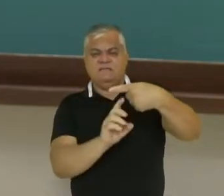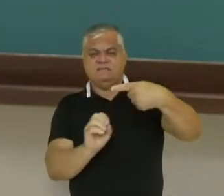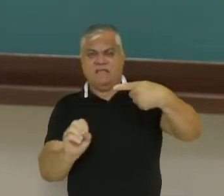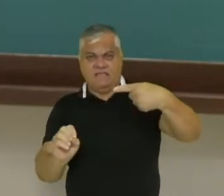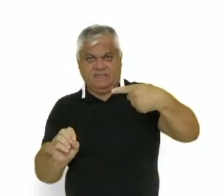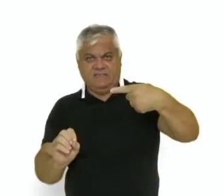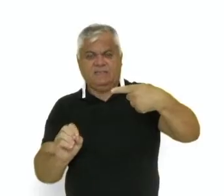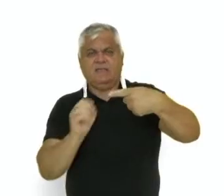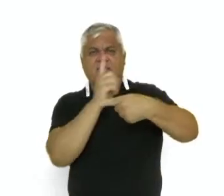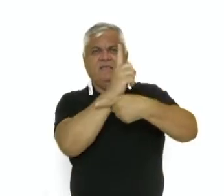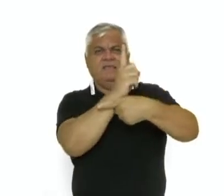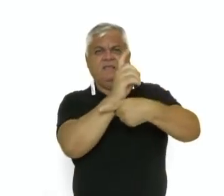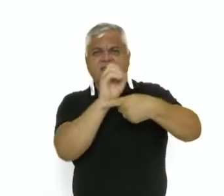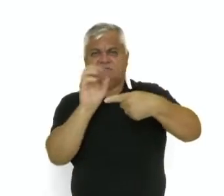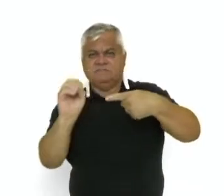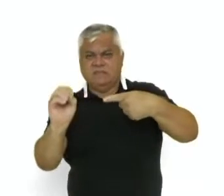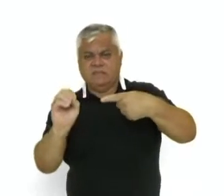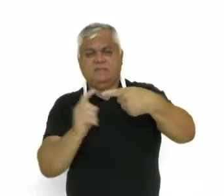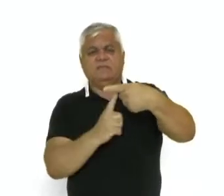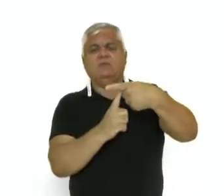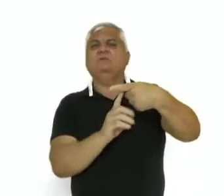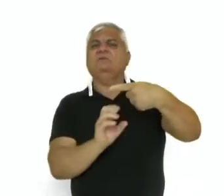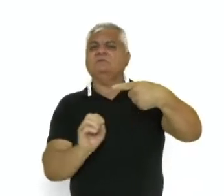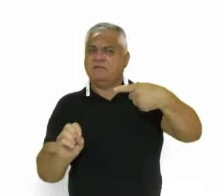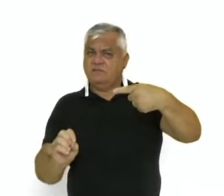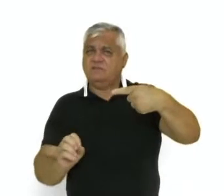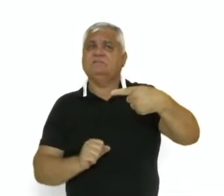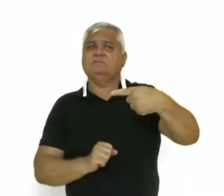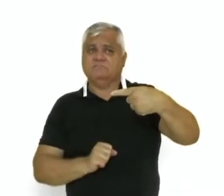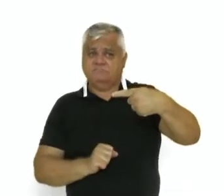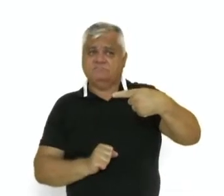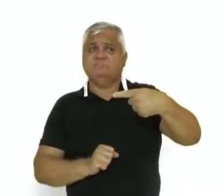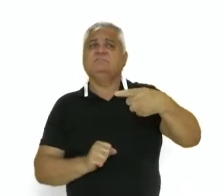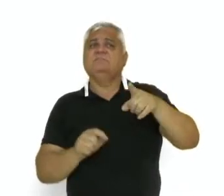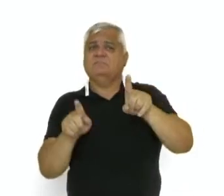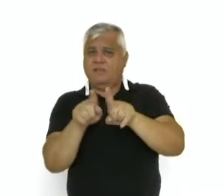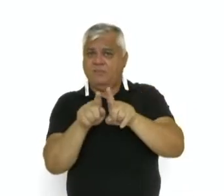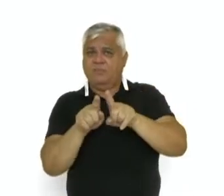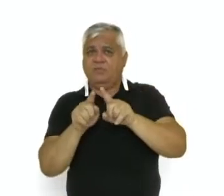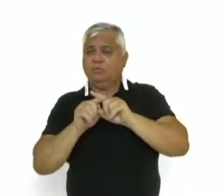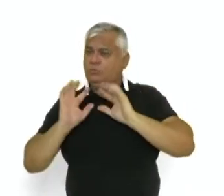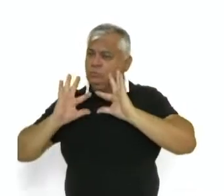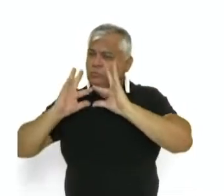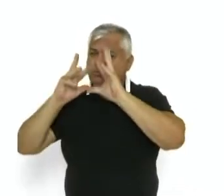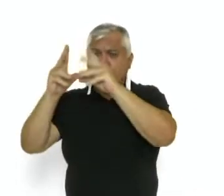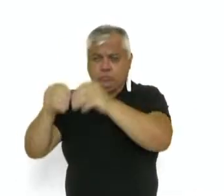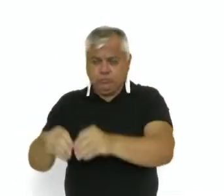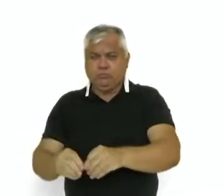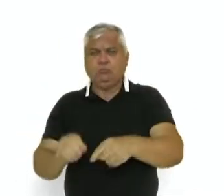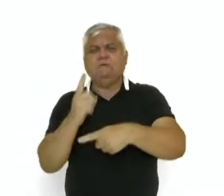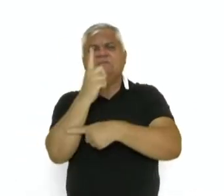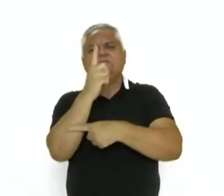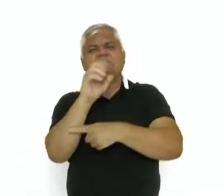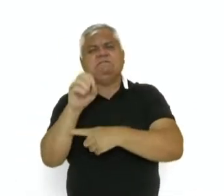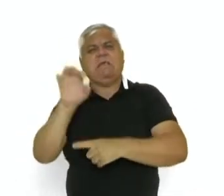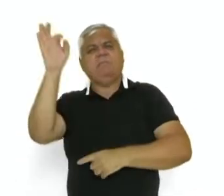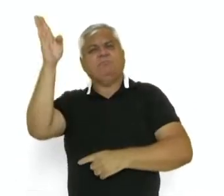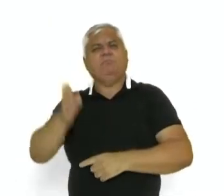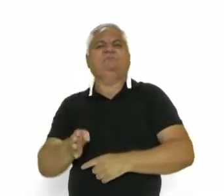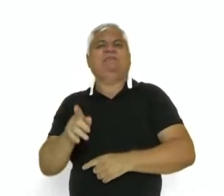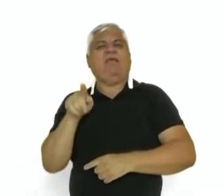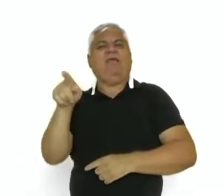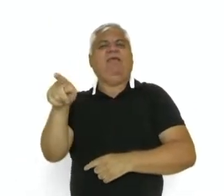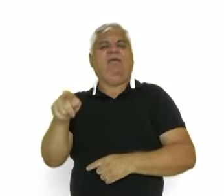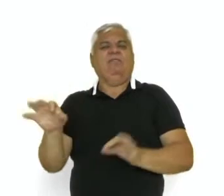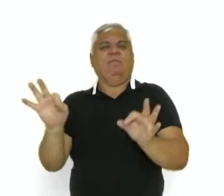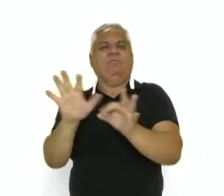centesimal significa 100 sobre 100. Quer dizer o quê? 100% de 100 quadradinhos que tem